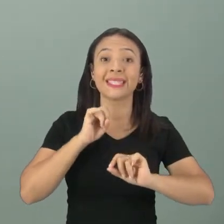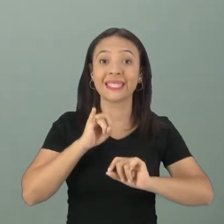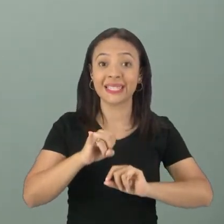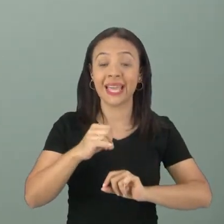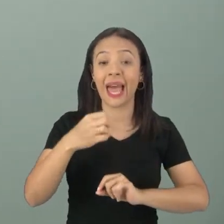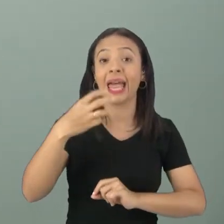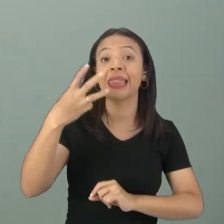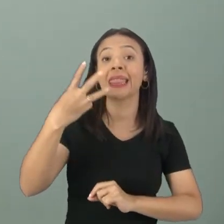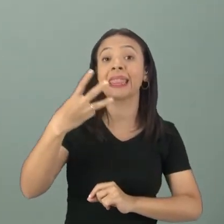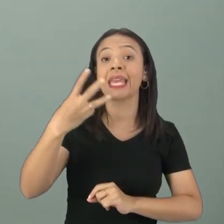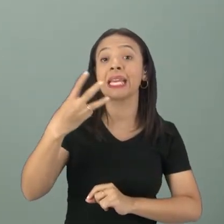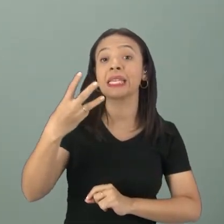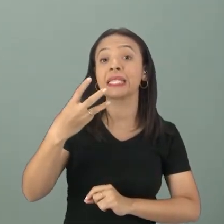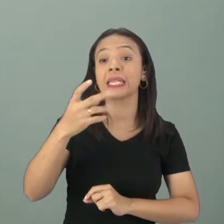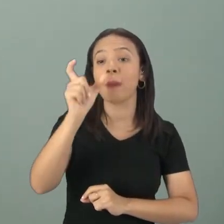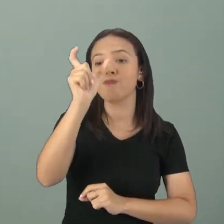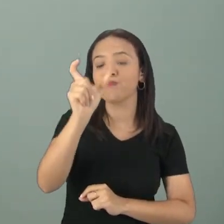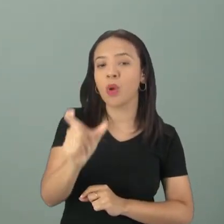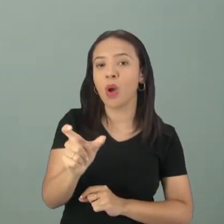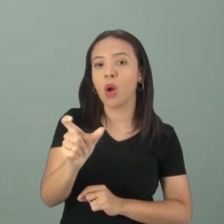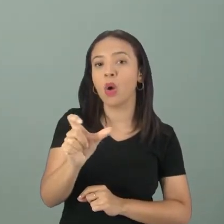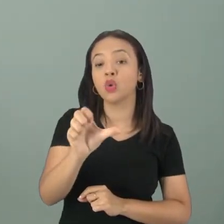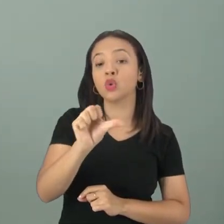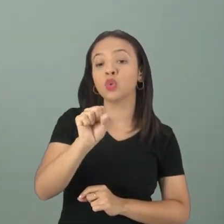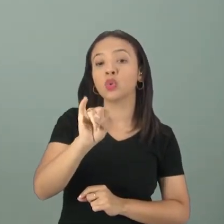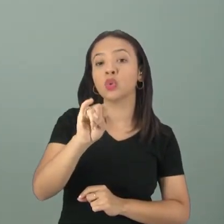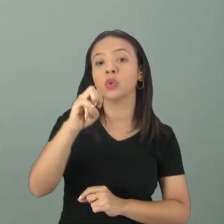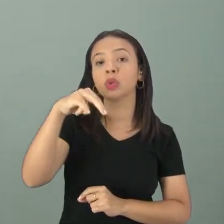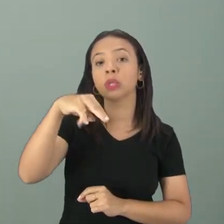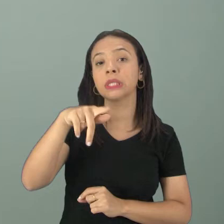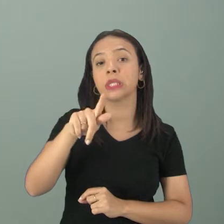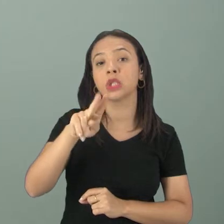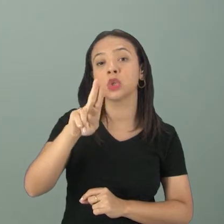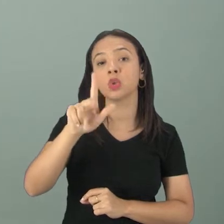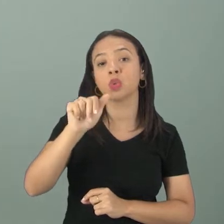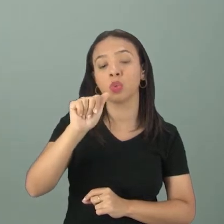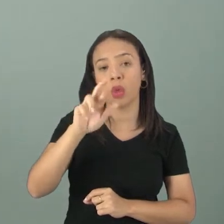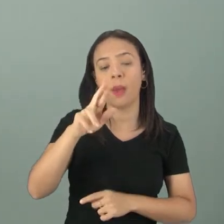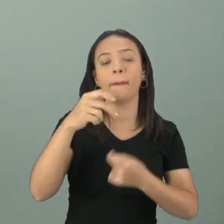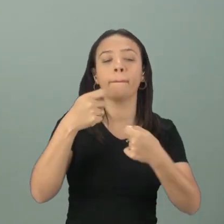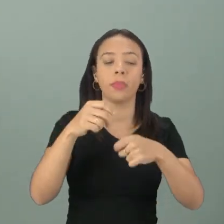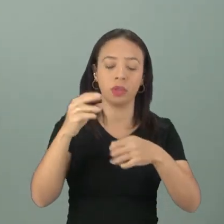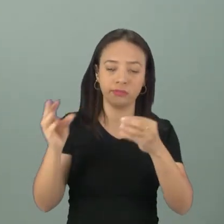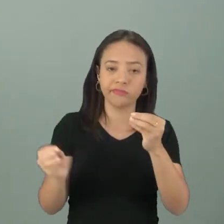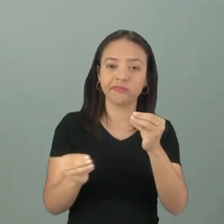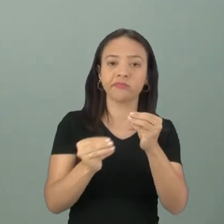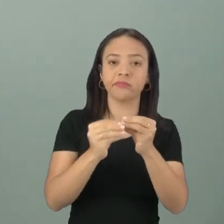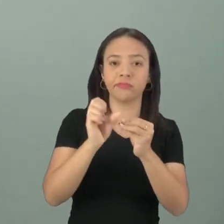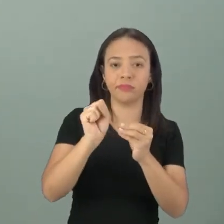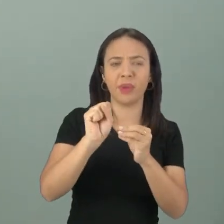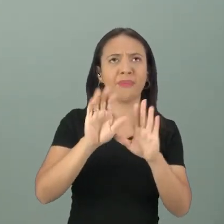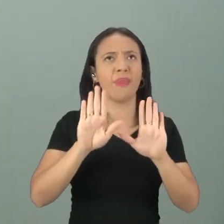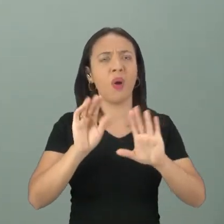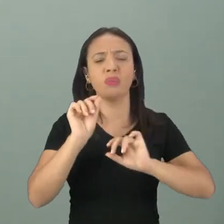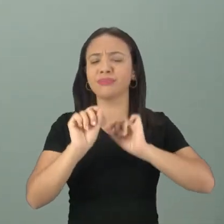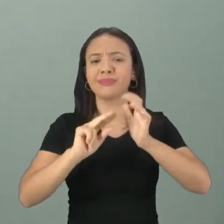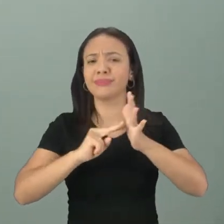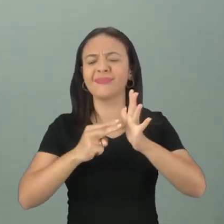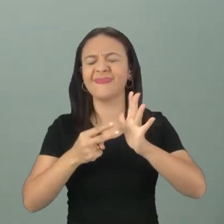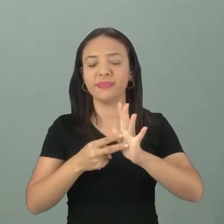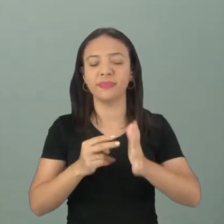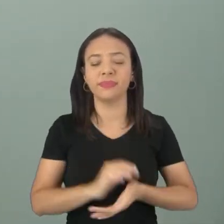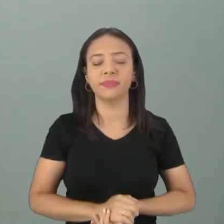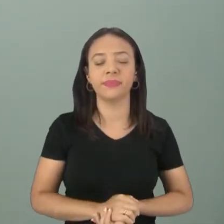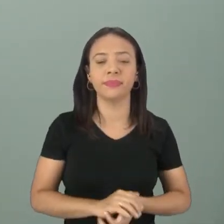do singular, você precisa acrescentar o S após o verbo. Mas o que é terceira pessoa do singular?